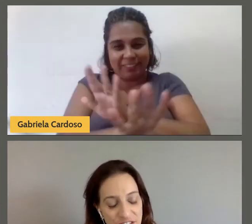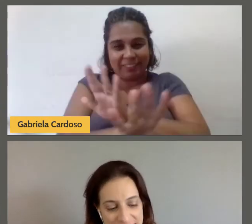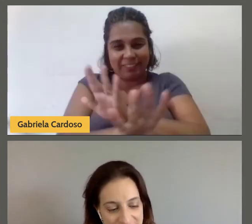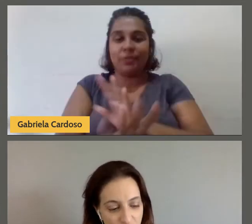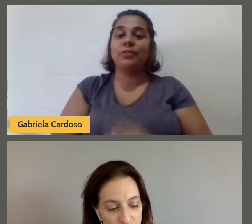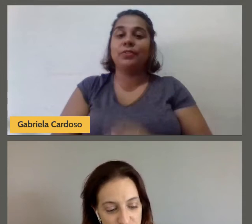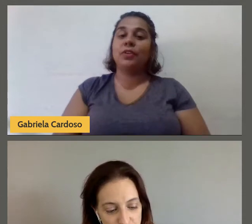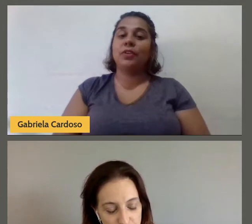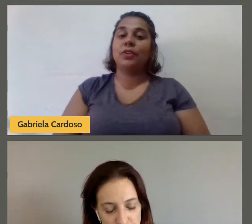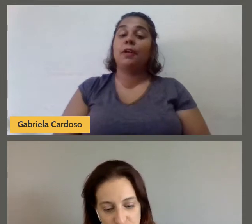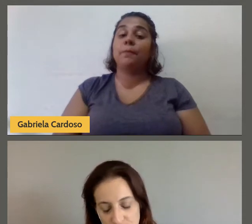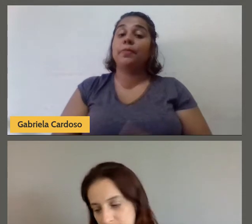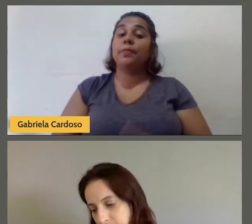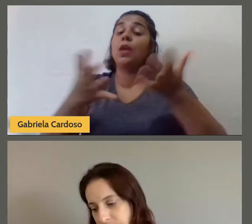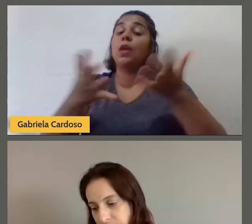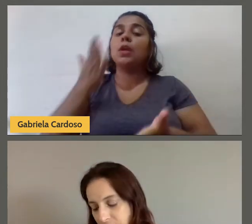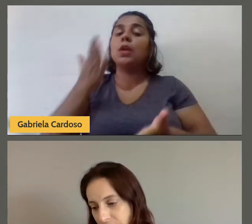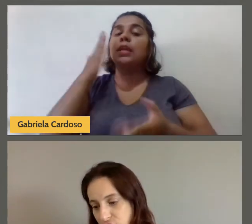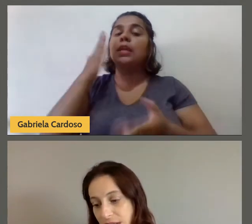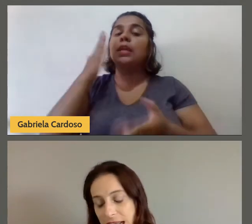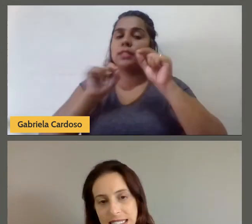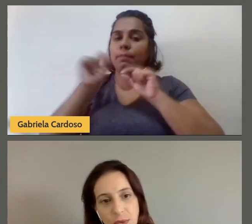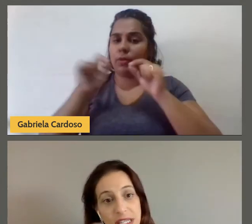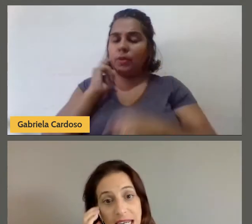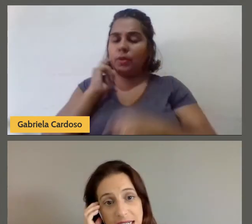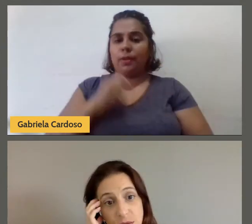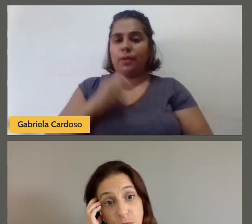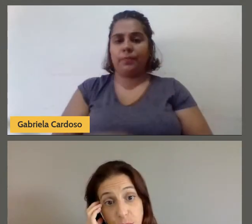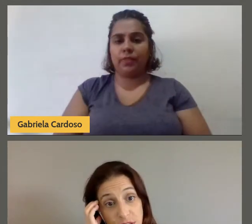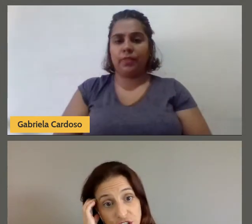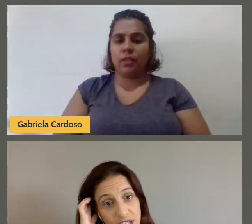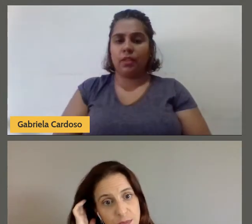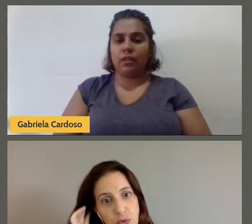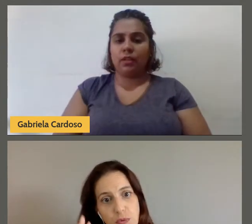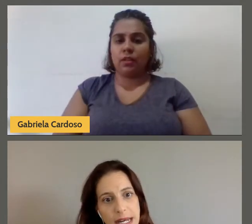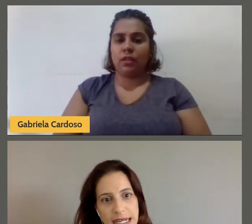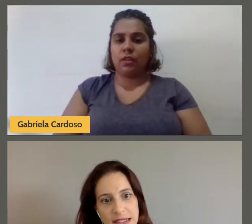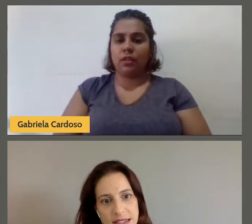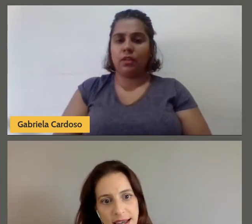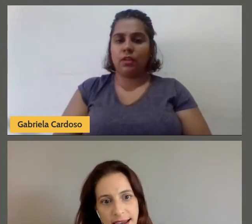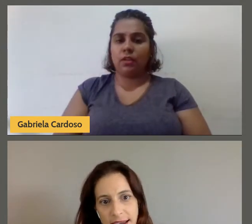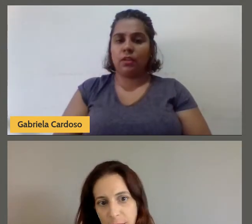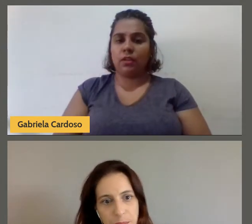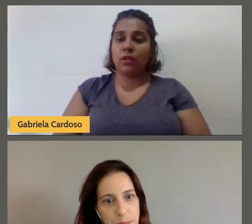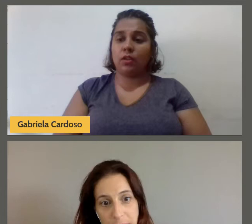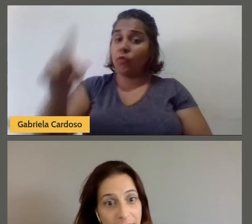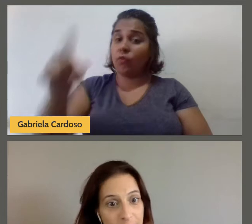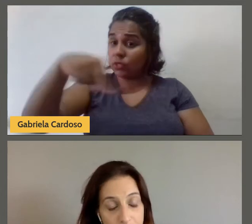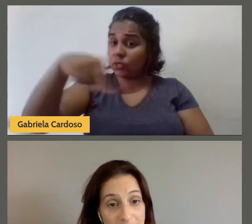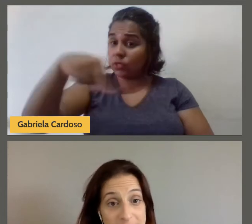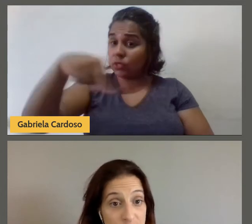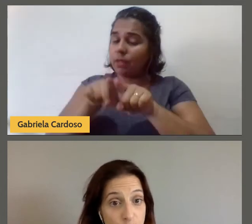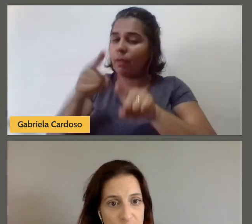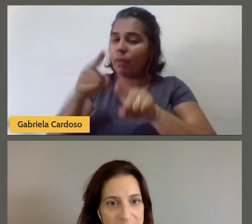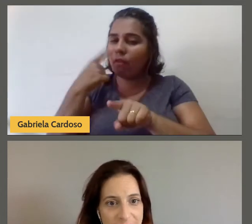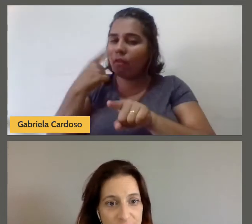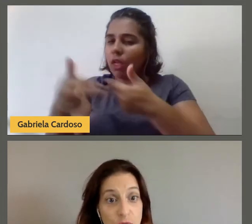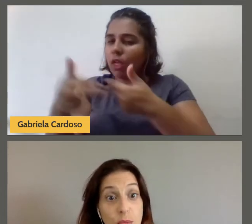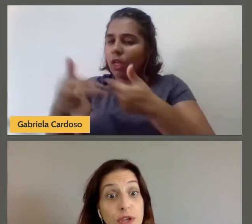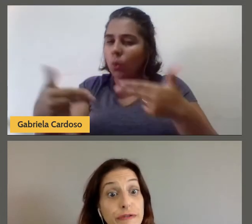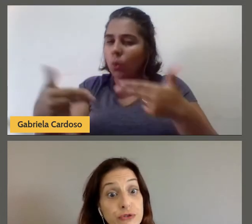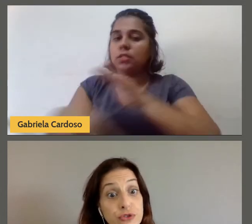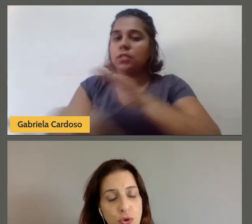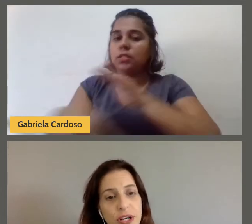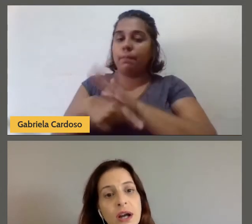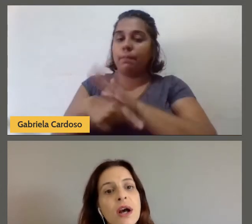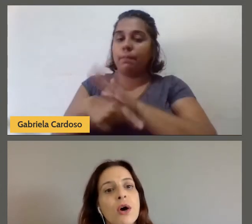conseguem fazer algum tipo de relação e integração com políticas públicas para essas comunidades.